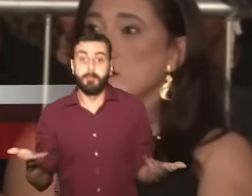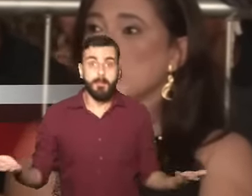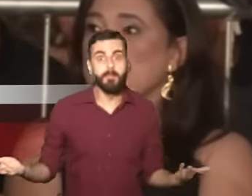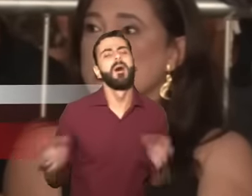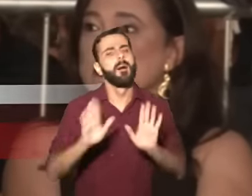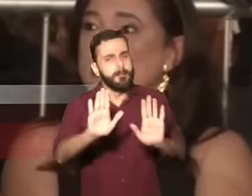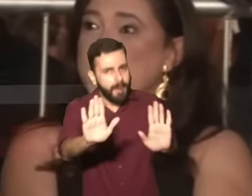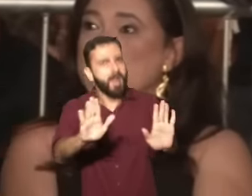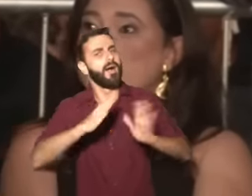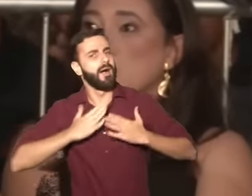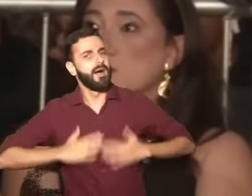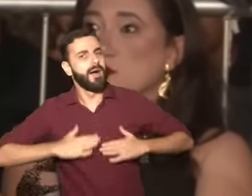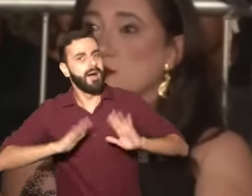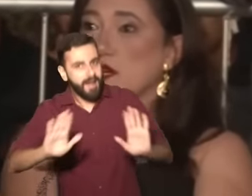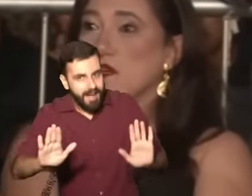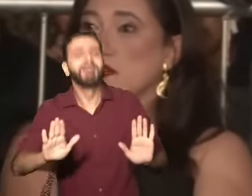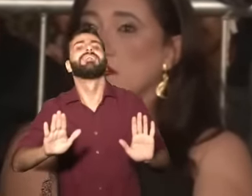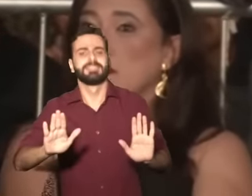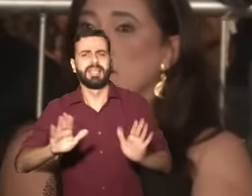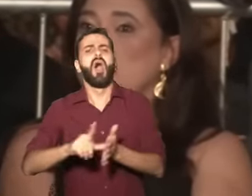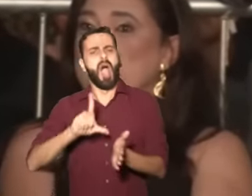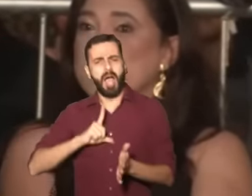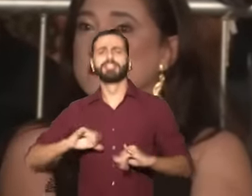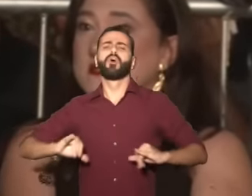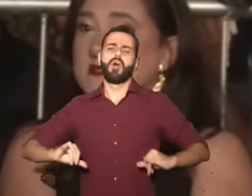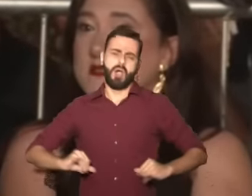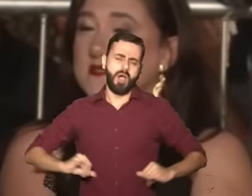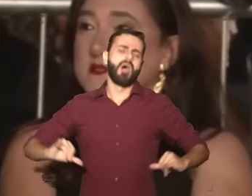noites escuras de frio chorei.